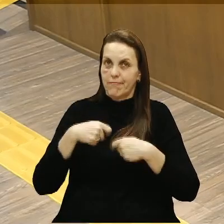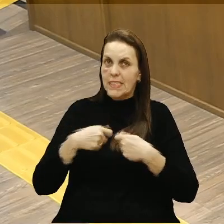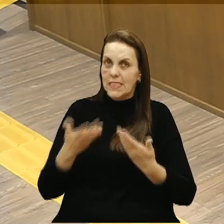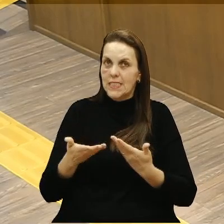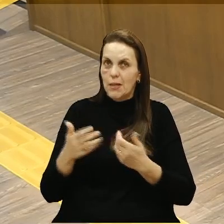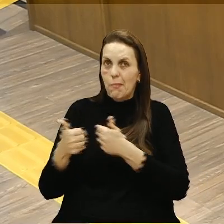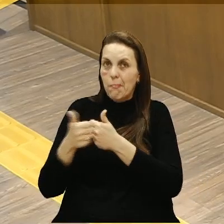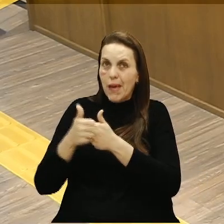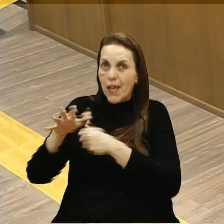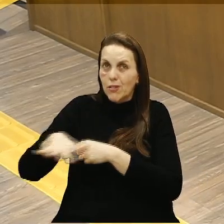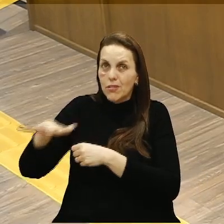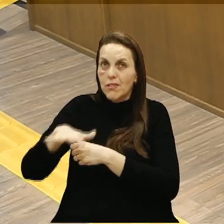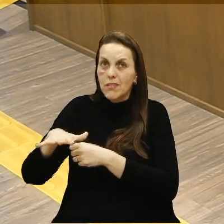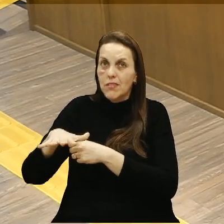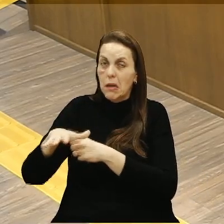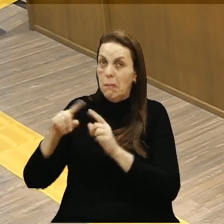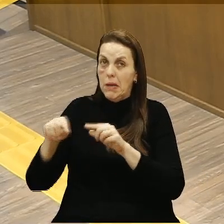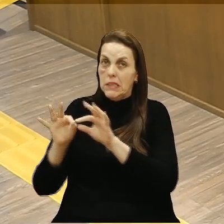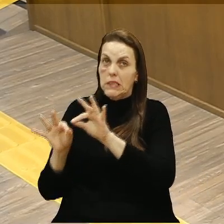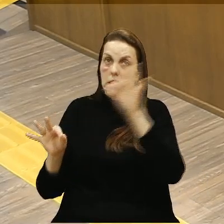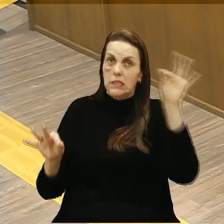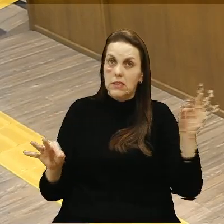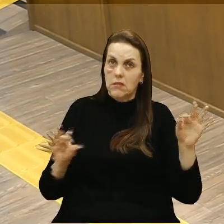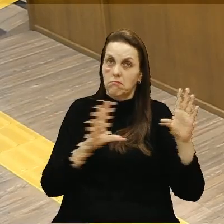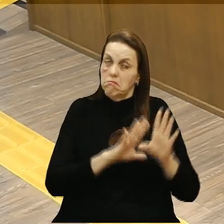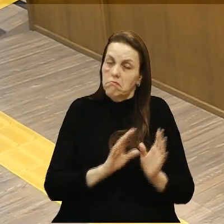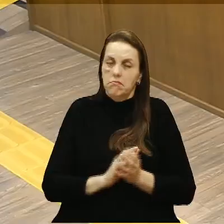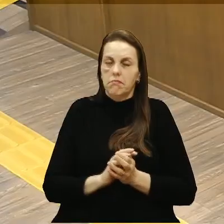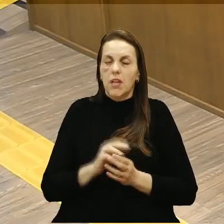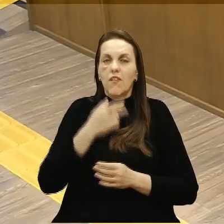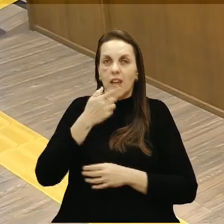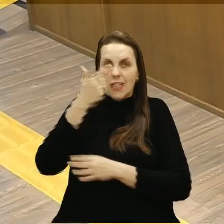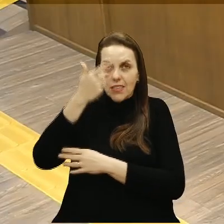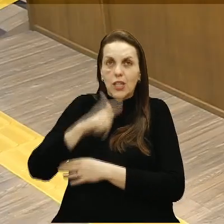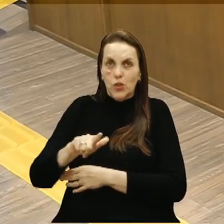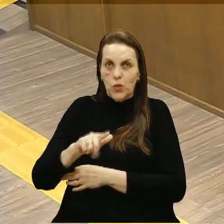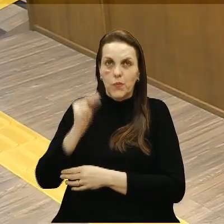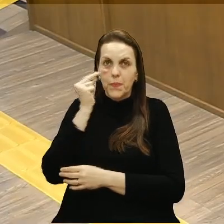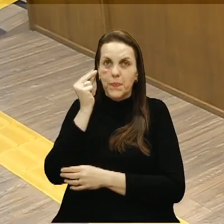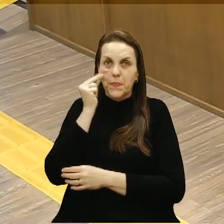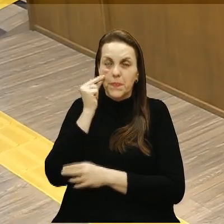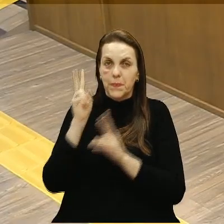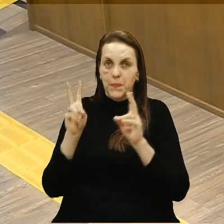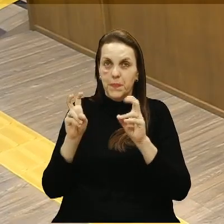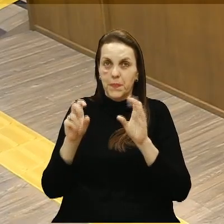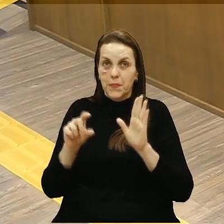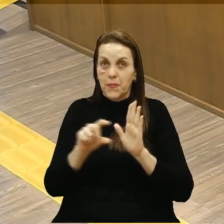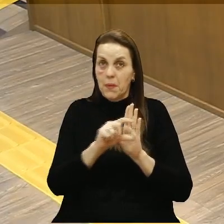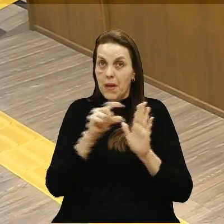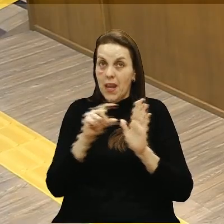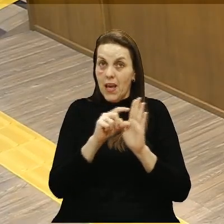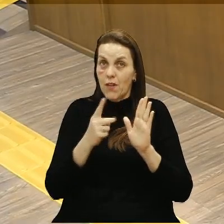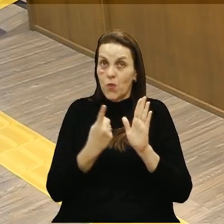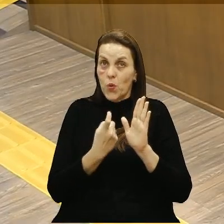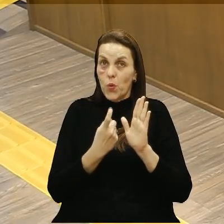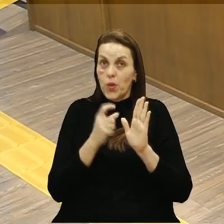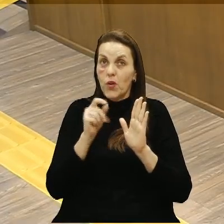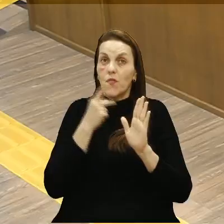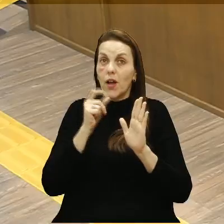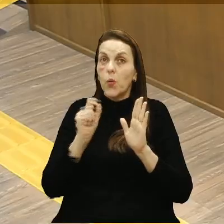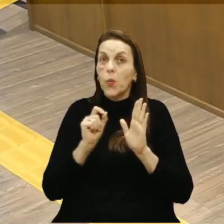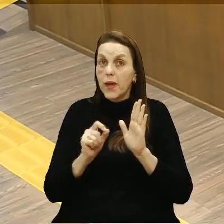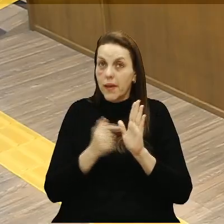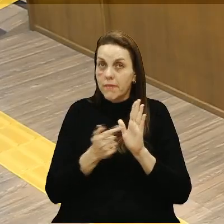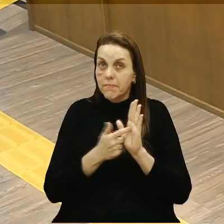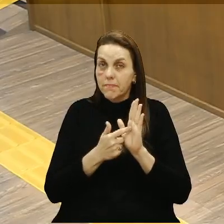E aí, o que diz a lei, eu vou repetir aqui que o vereador Libardi comentou, porque no parágrafo único dizia o seguinte: ficará